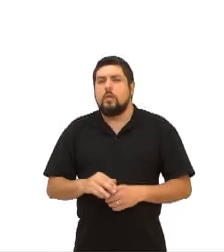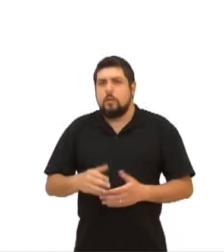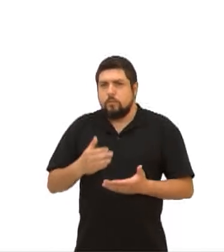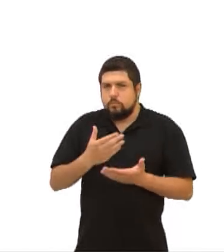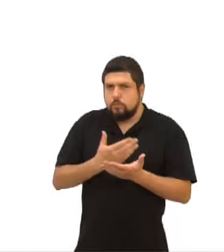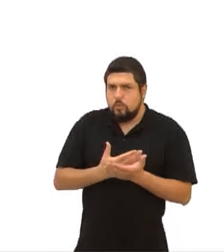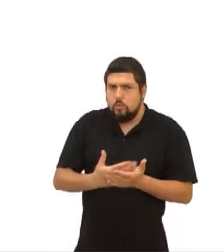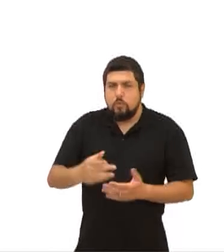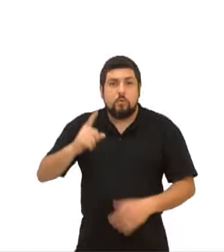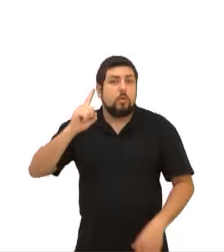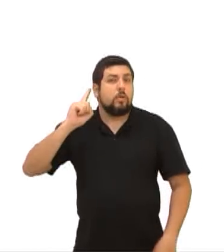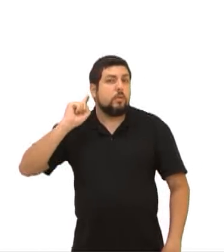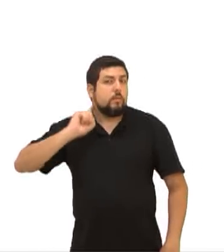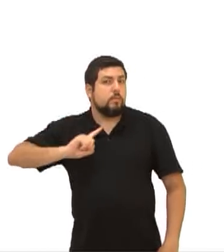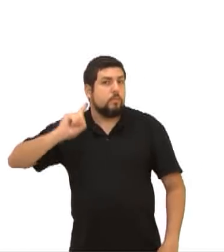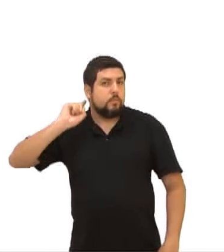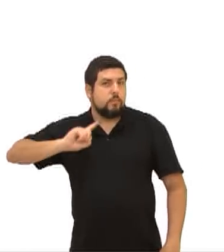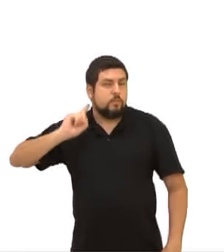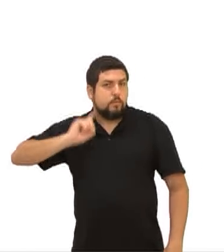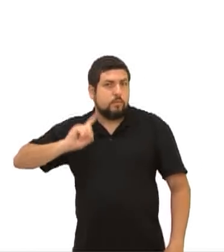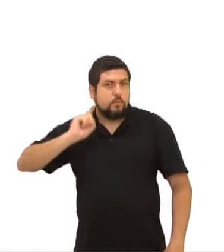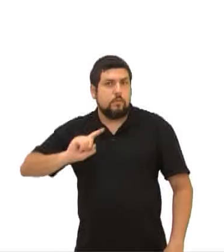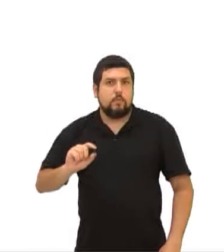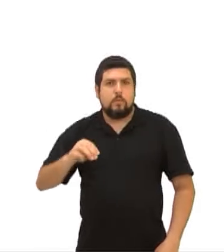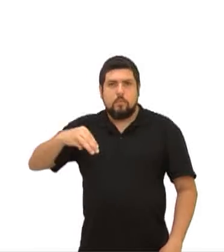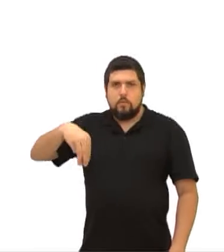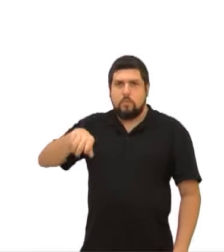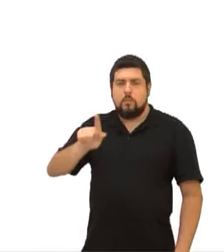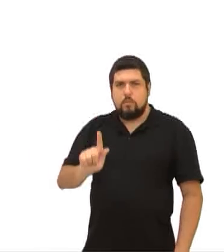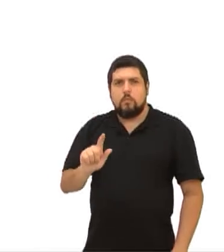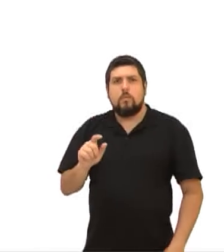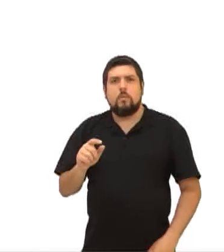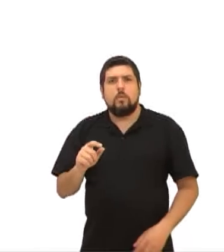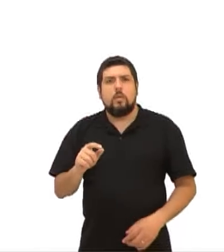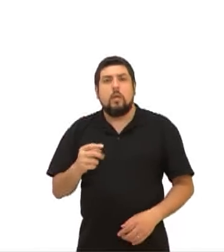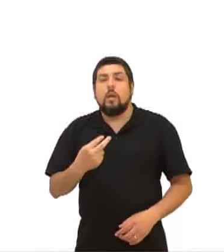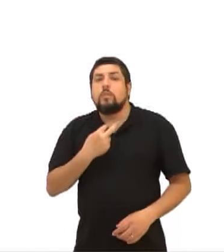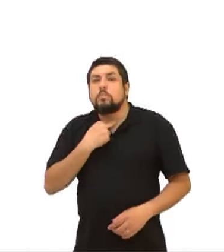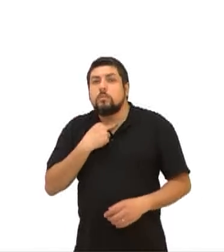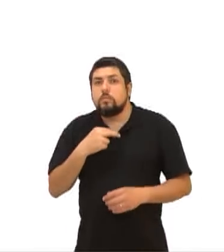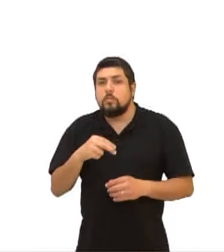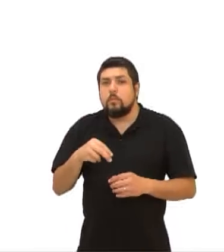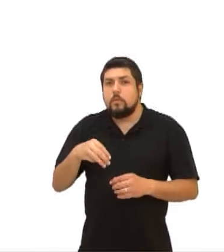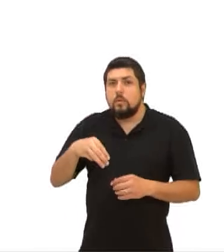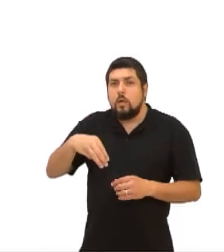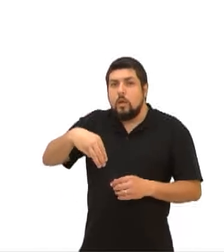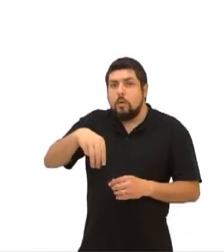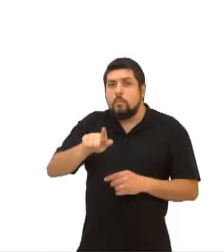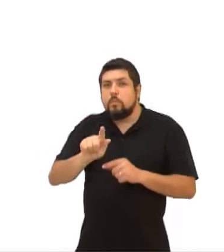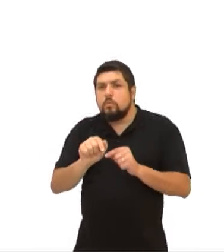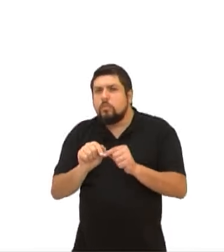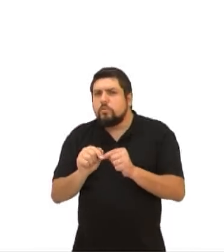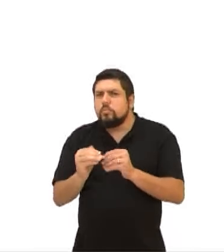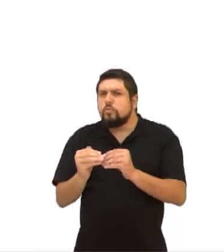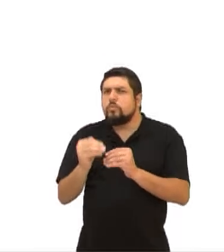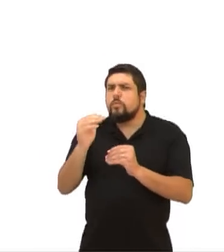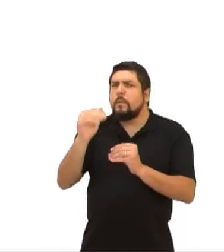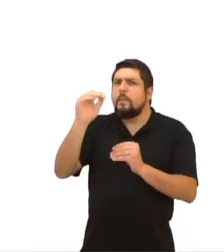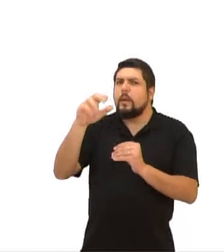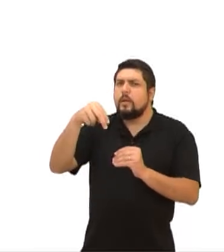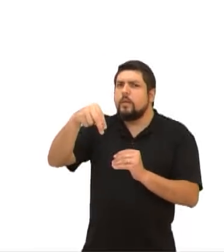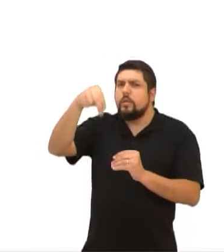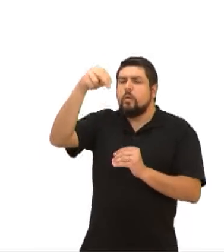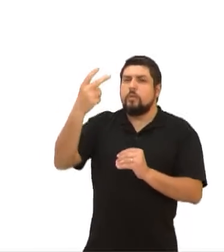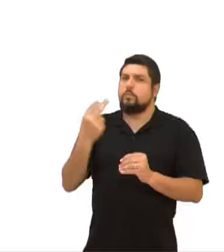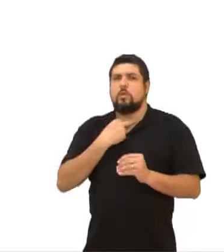produzido aqui em Minas Gerais, ele não pode ir muito para o norte de Minas porque o clima não vai contribuir para a produção de café. Então nós